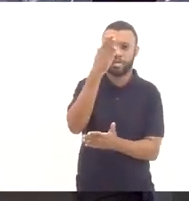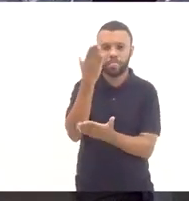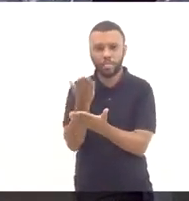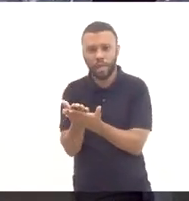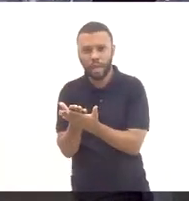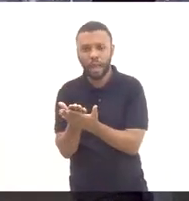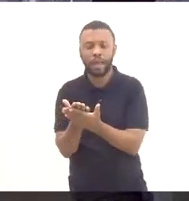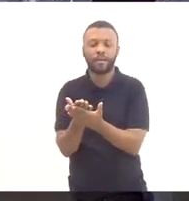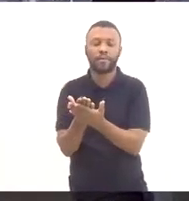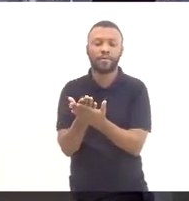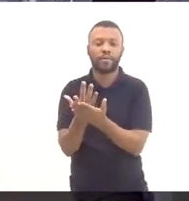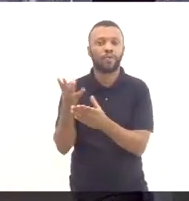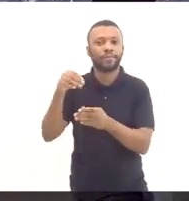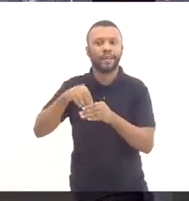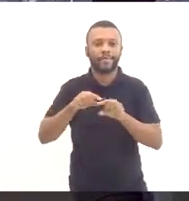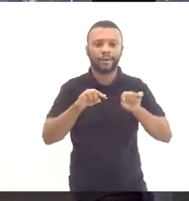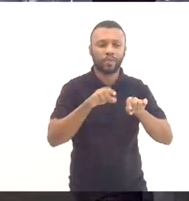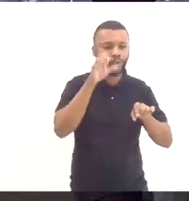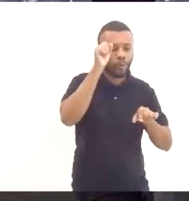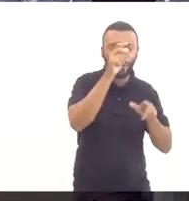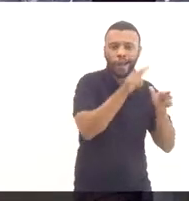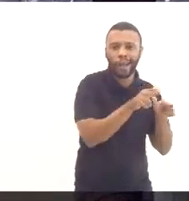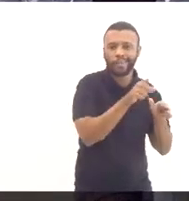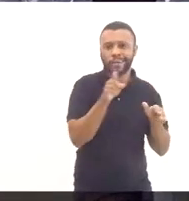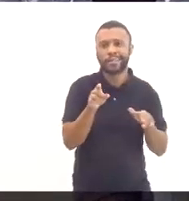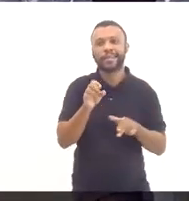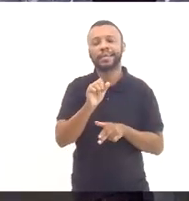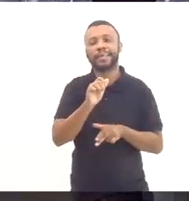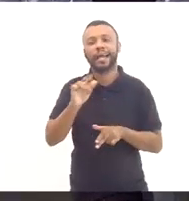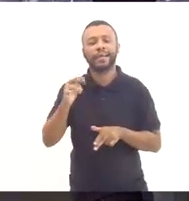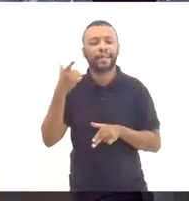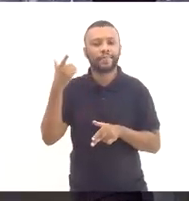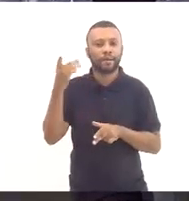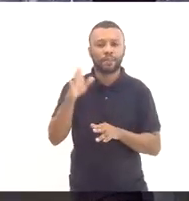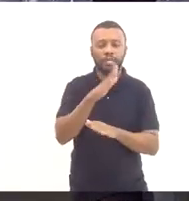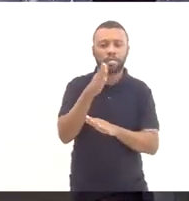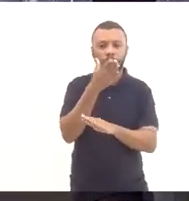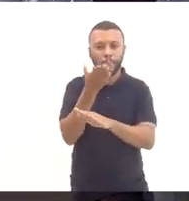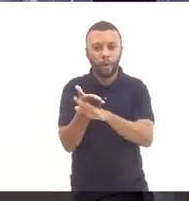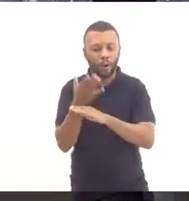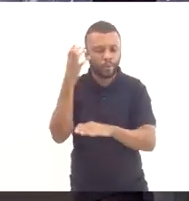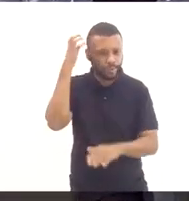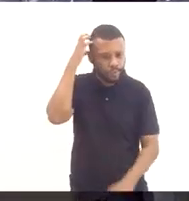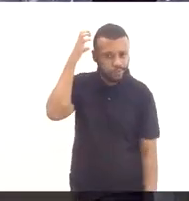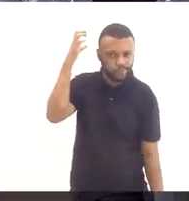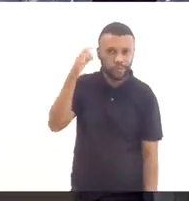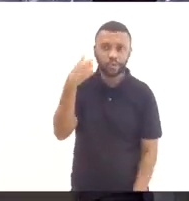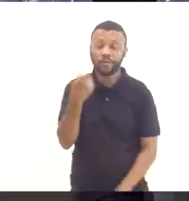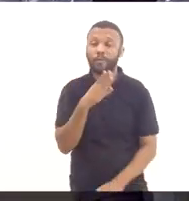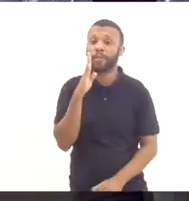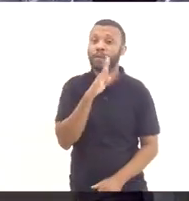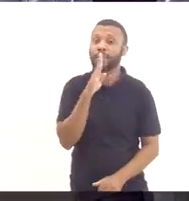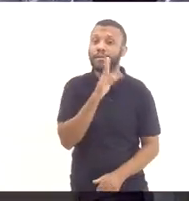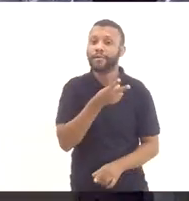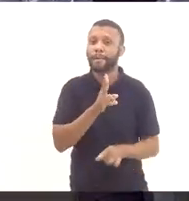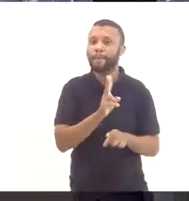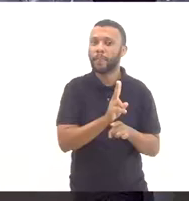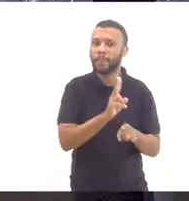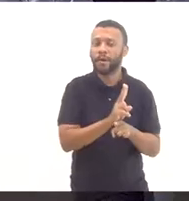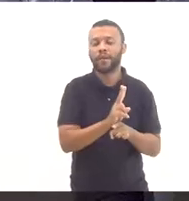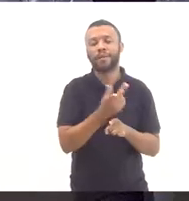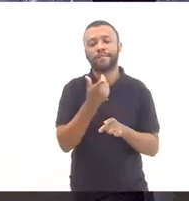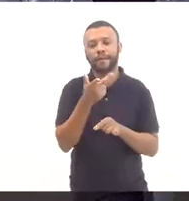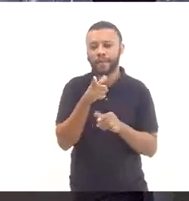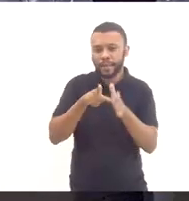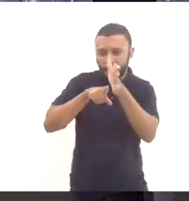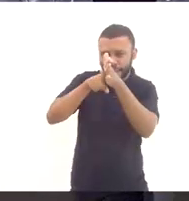estava no quarto ele caiu na sala quando eu cheguei ele tava com ovo enorme na cabeça uns para Emergência do plano ele fez o nosso